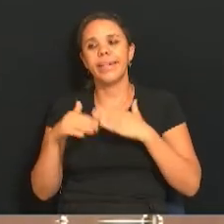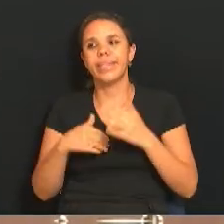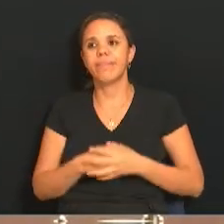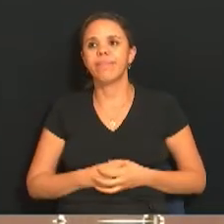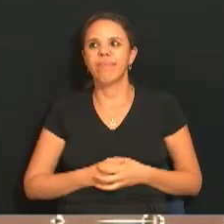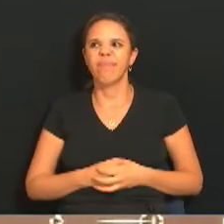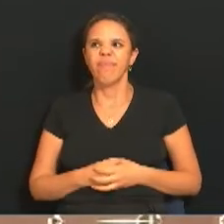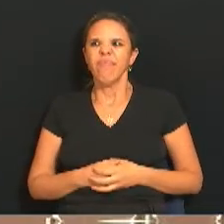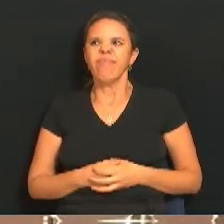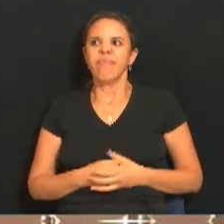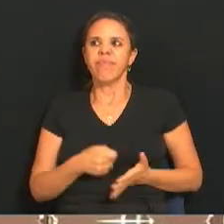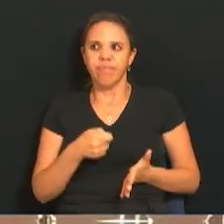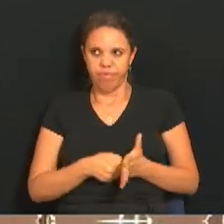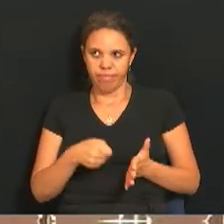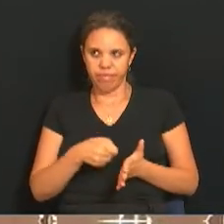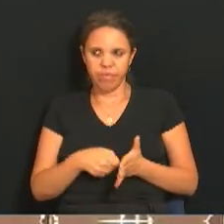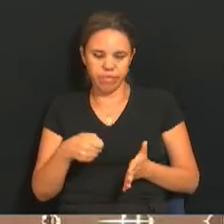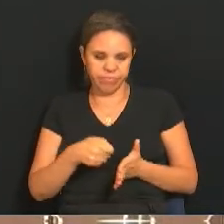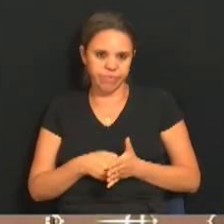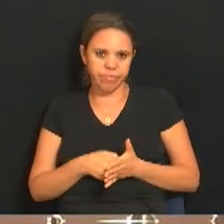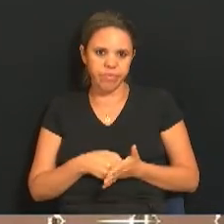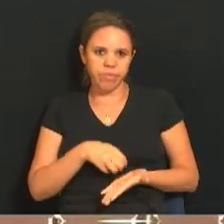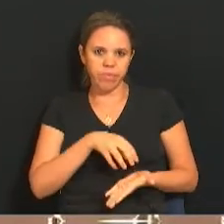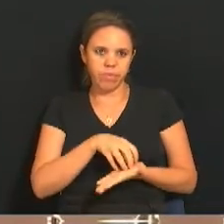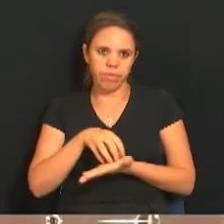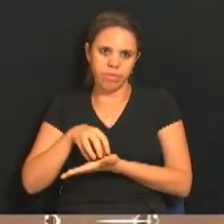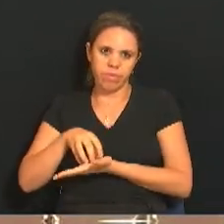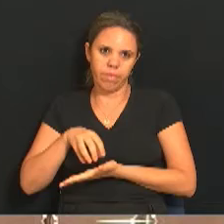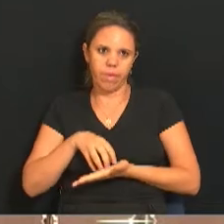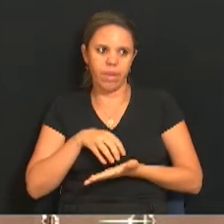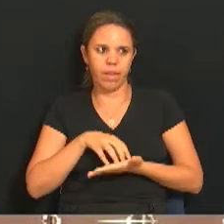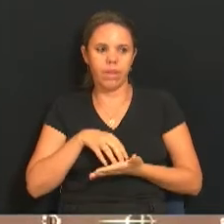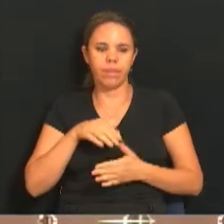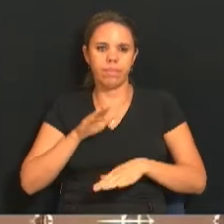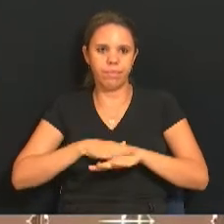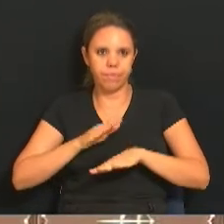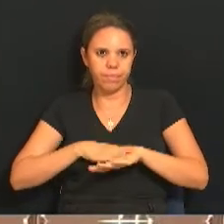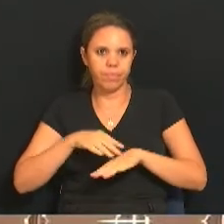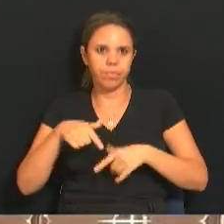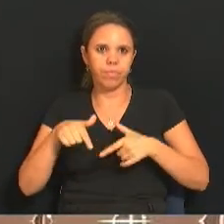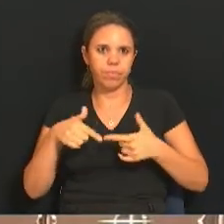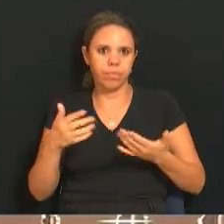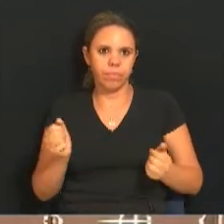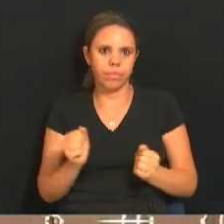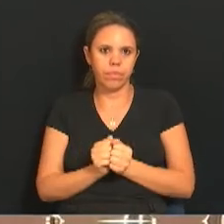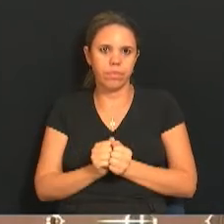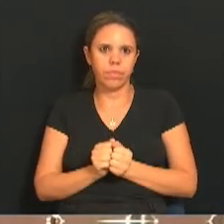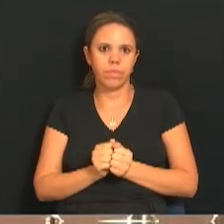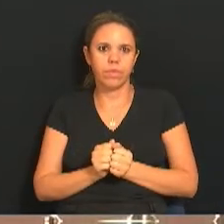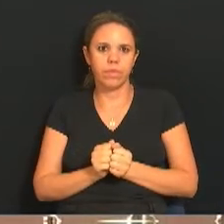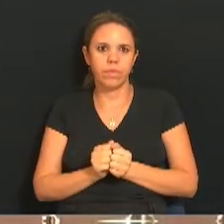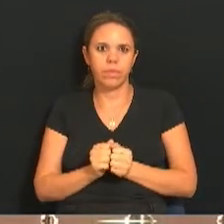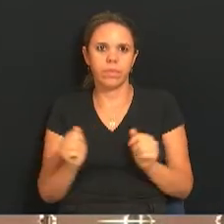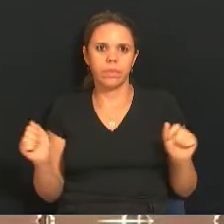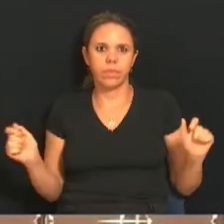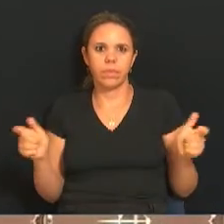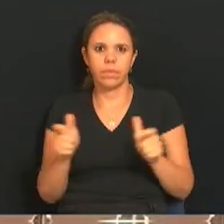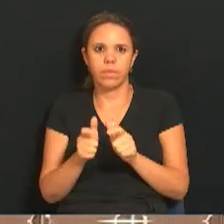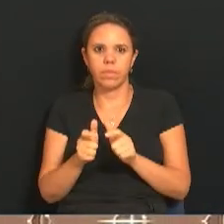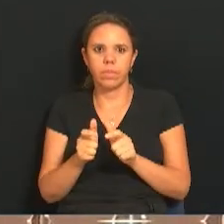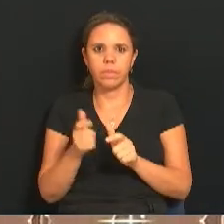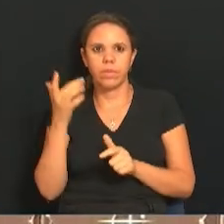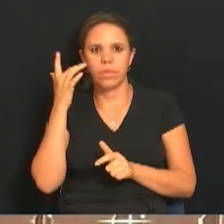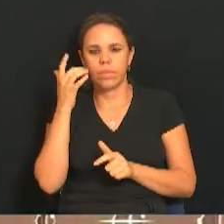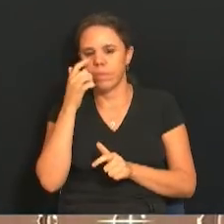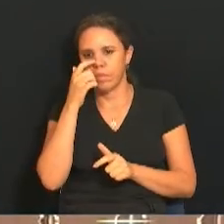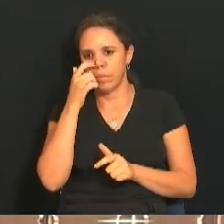política pública mesmo, com vários setores, vários atores trabalhando juntos e tendo realmente ali, até minimizando. Acho que muita gente talvez